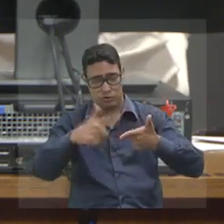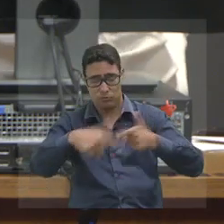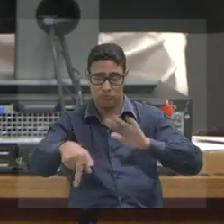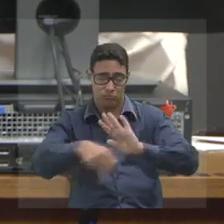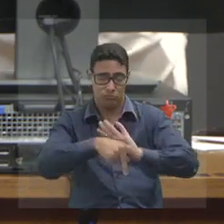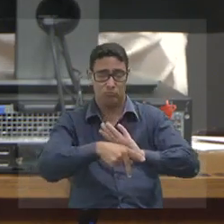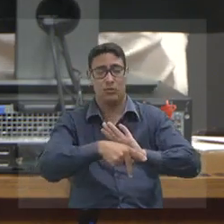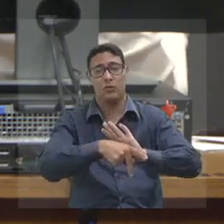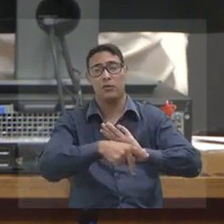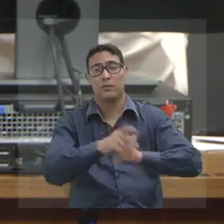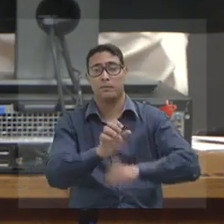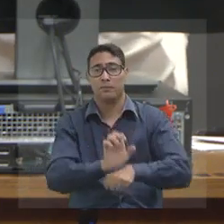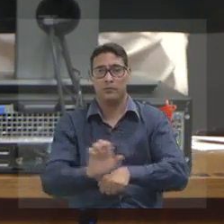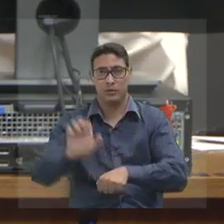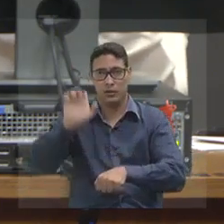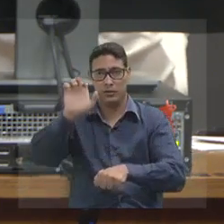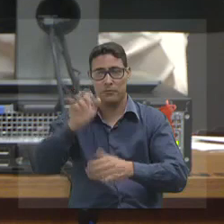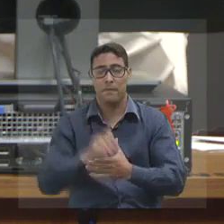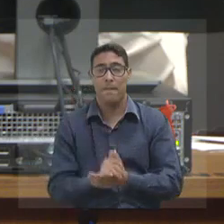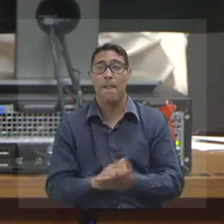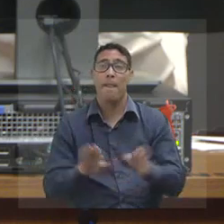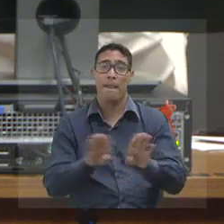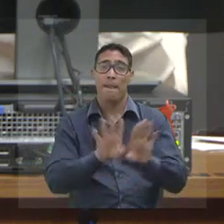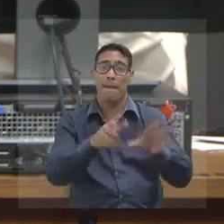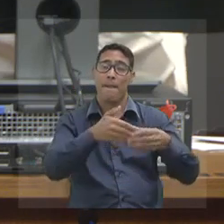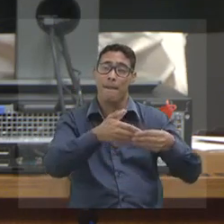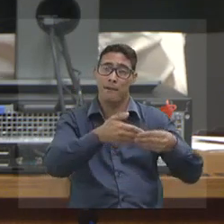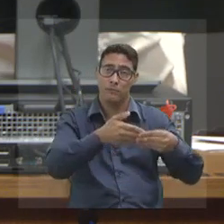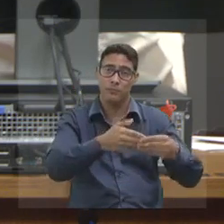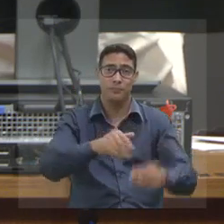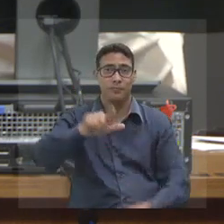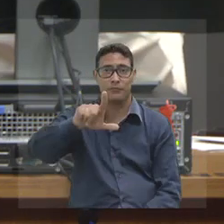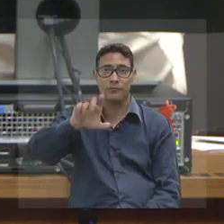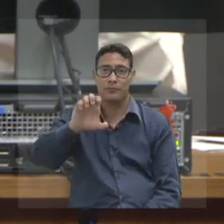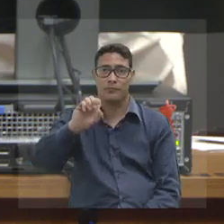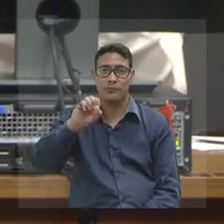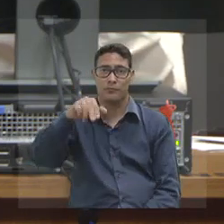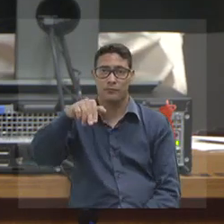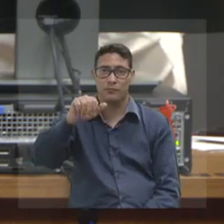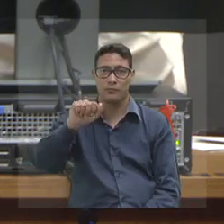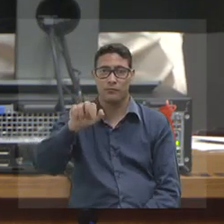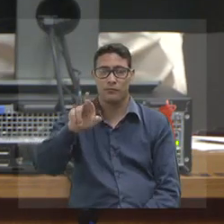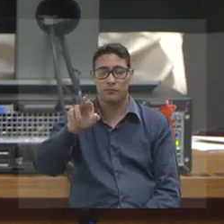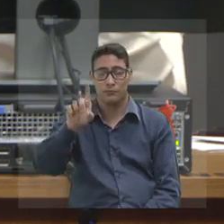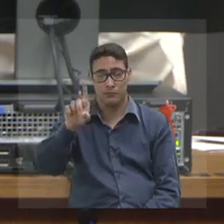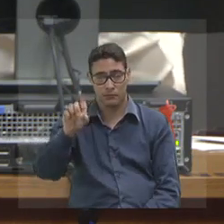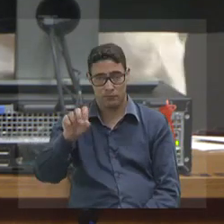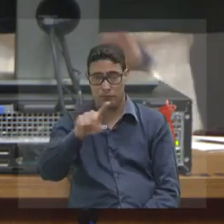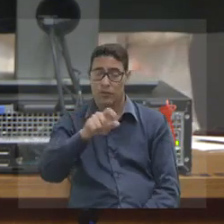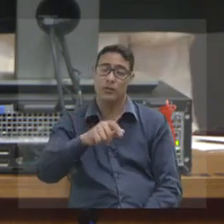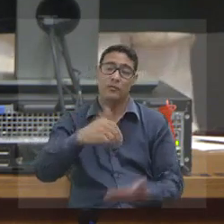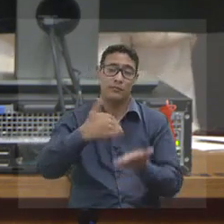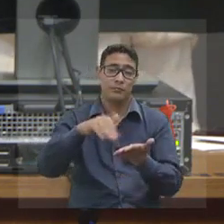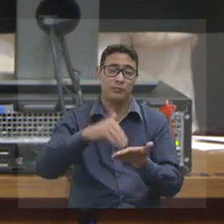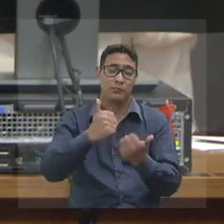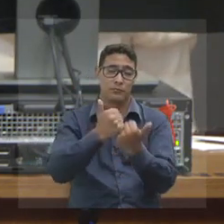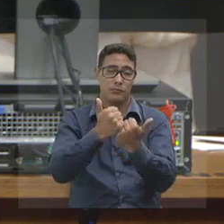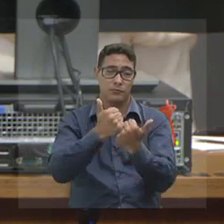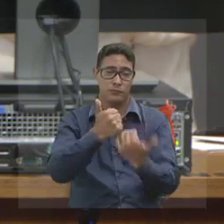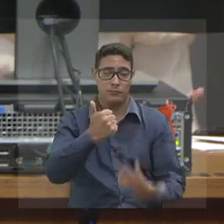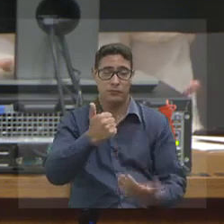quero complementar também aqui o Leonardo Rodrigues secretário de estado adjunto o Rodrigo Franco